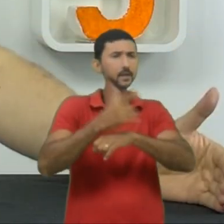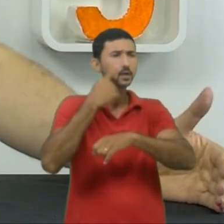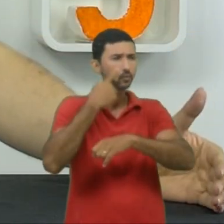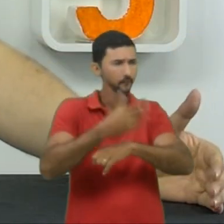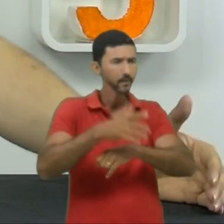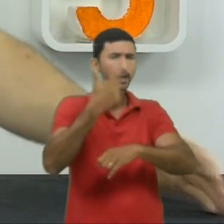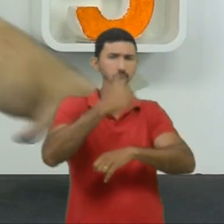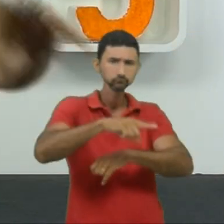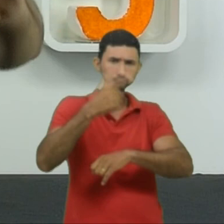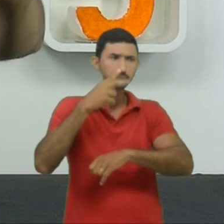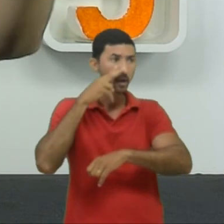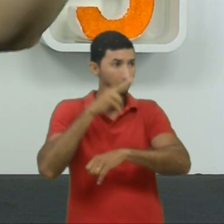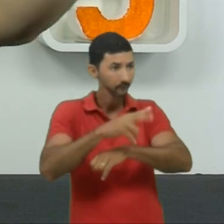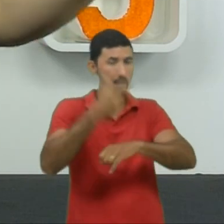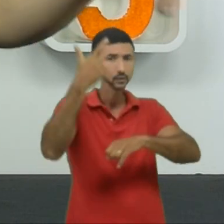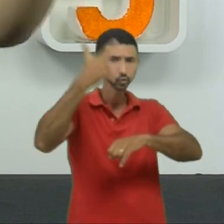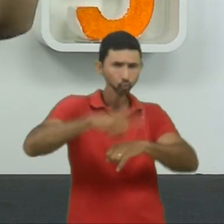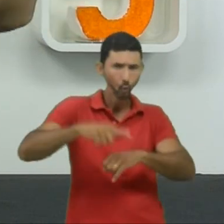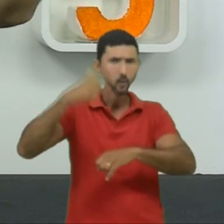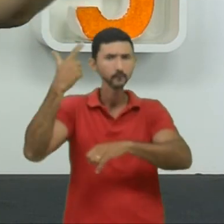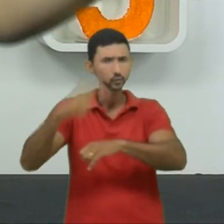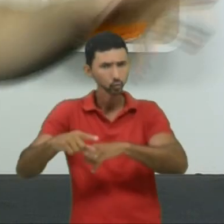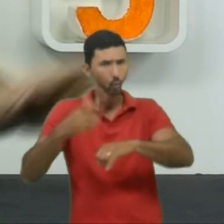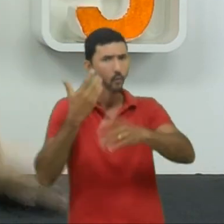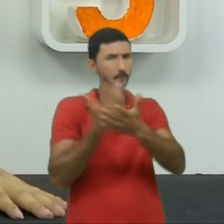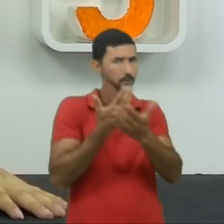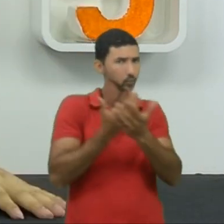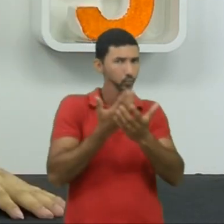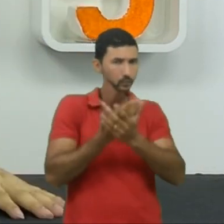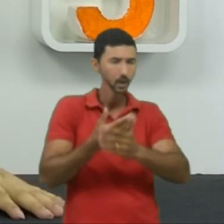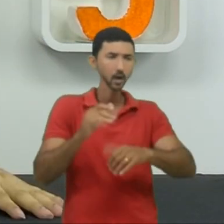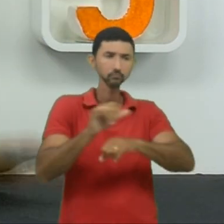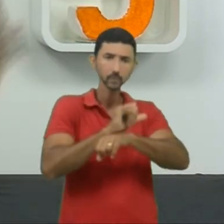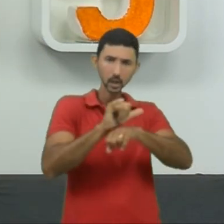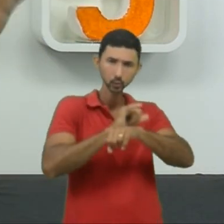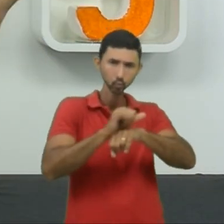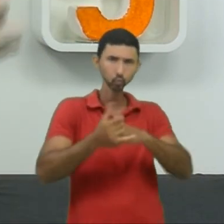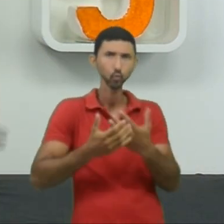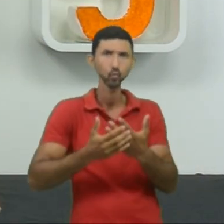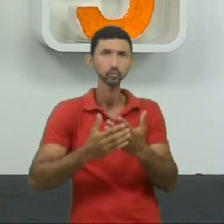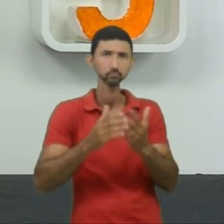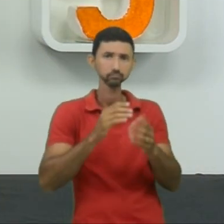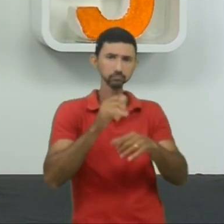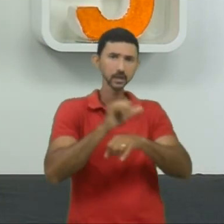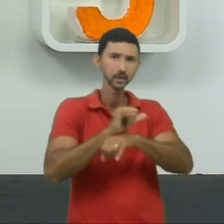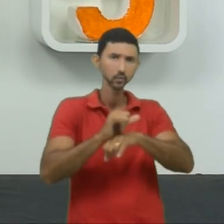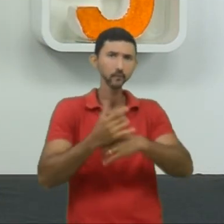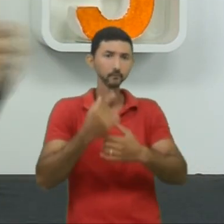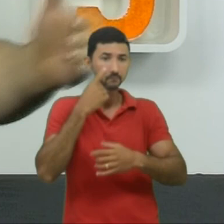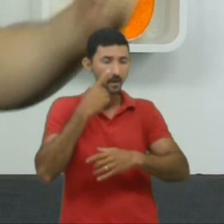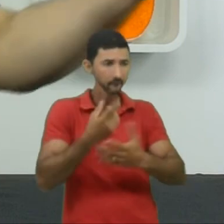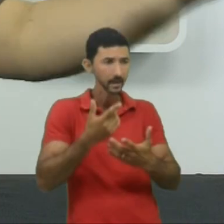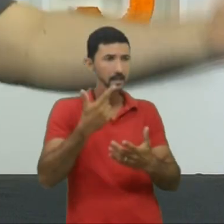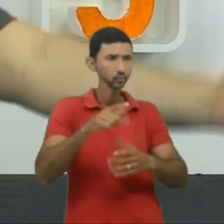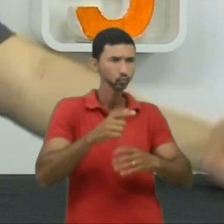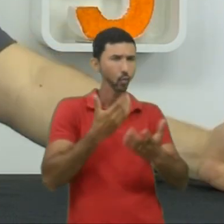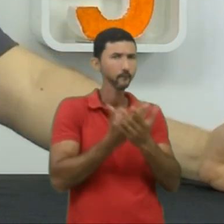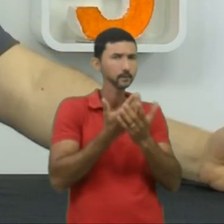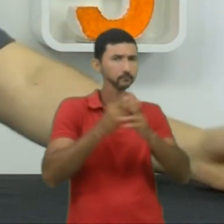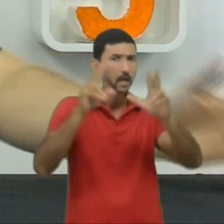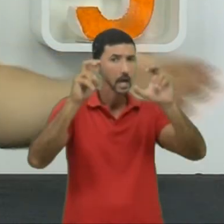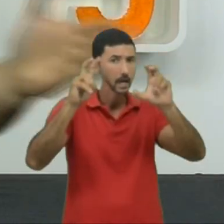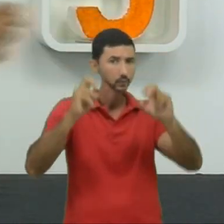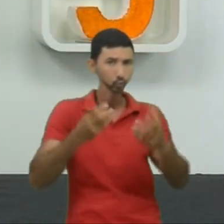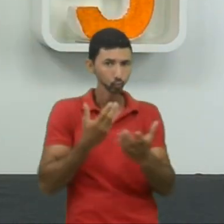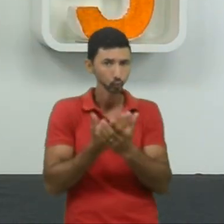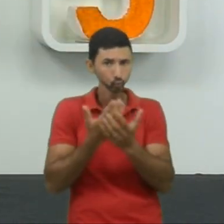anteriores, certo? Que já foram postados aí na internet, certo? Em alguma plataforma. Verifica lá o que já foi trabalhado, o